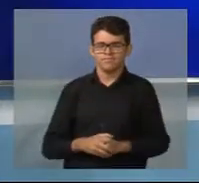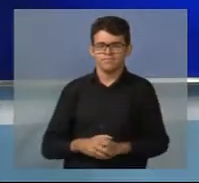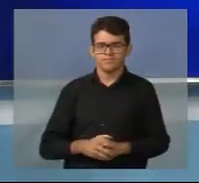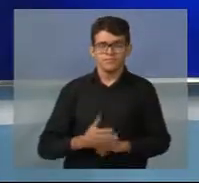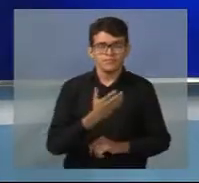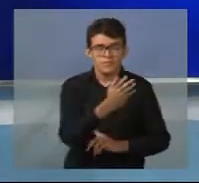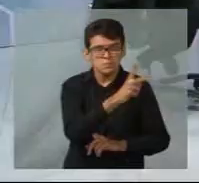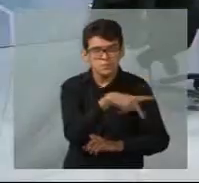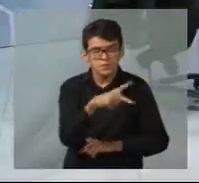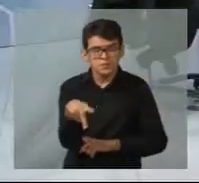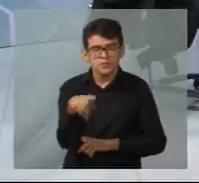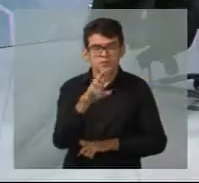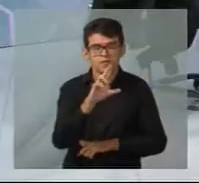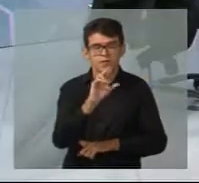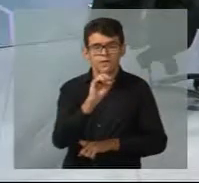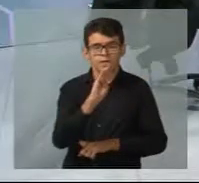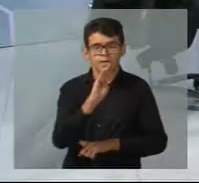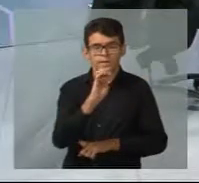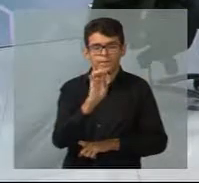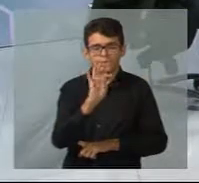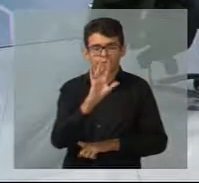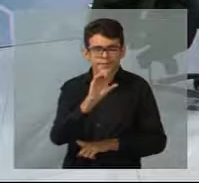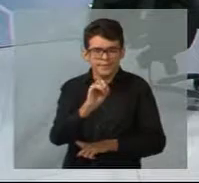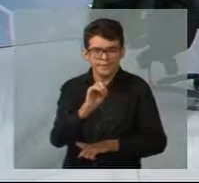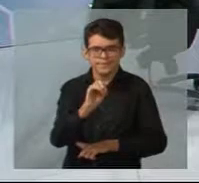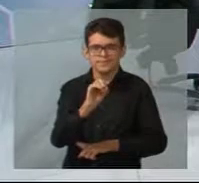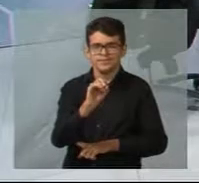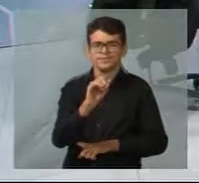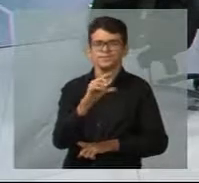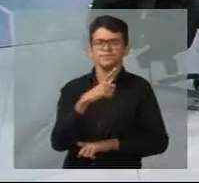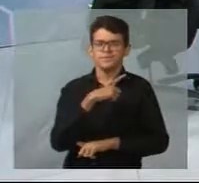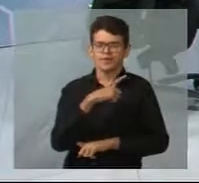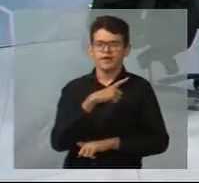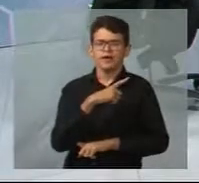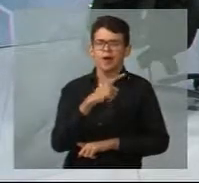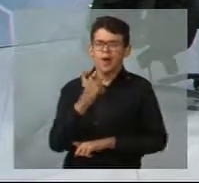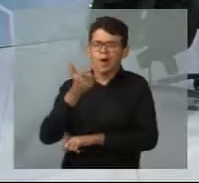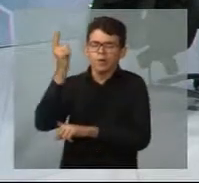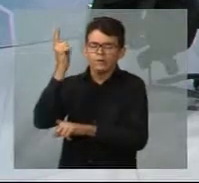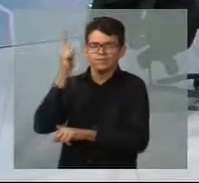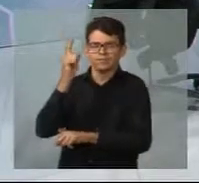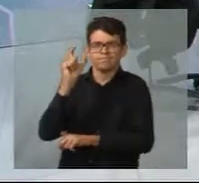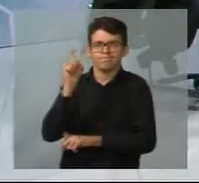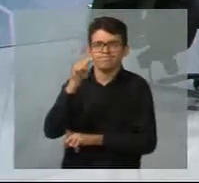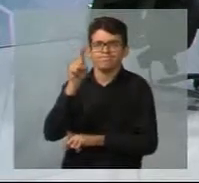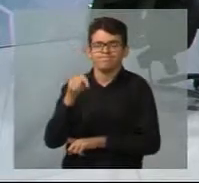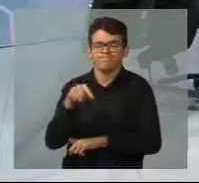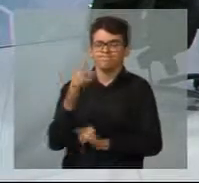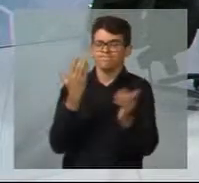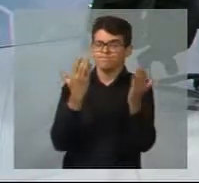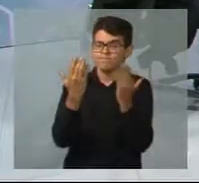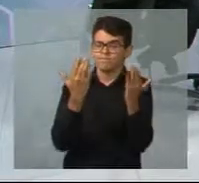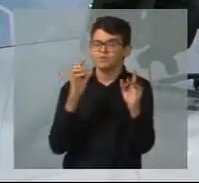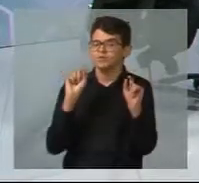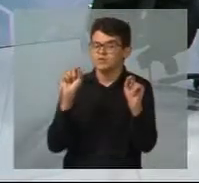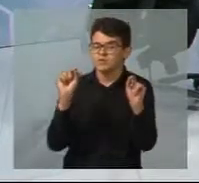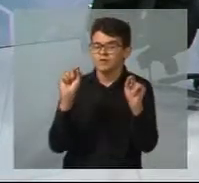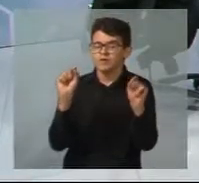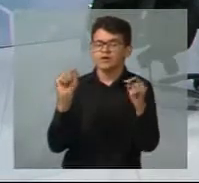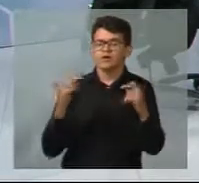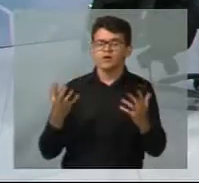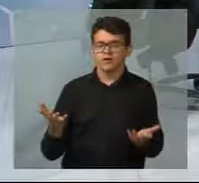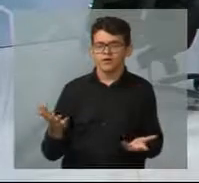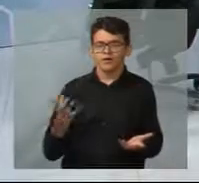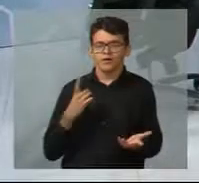seguinte: uma outra dúvida que também está suscitando várias discussões paralelas, inclusive por